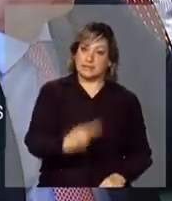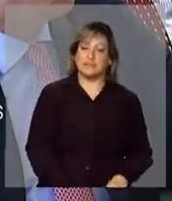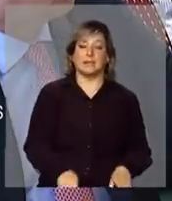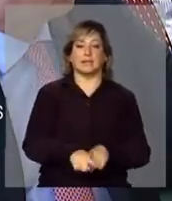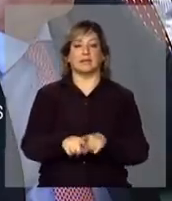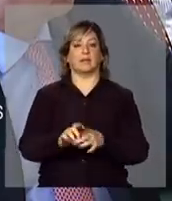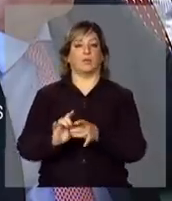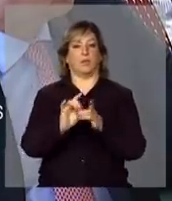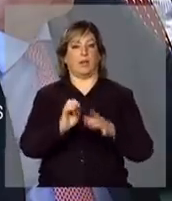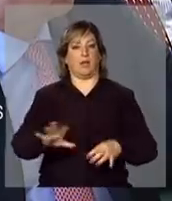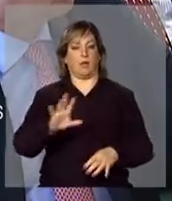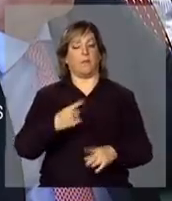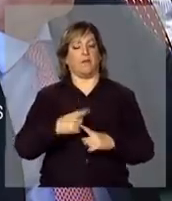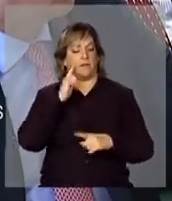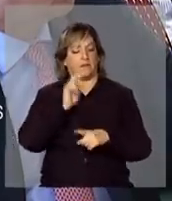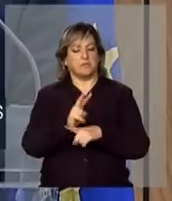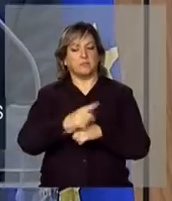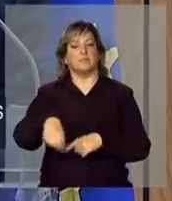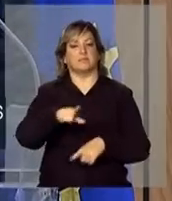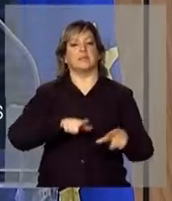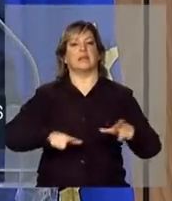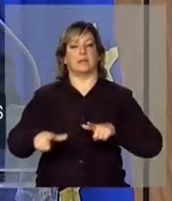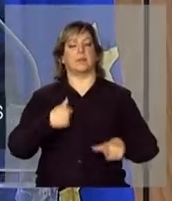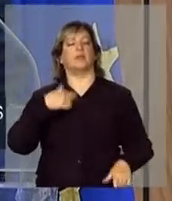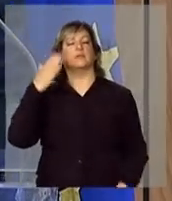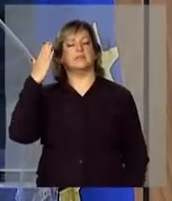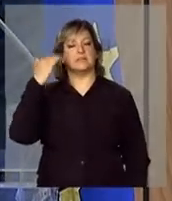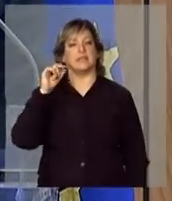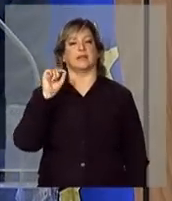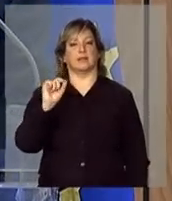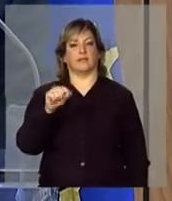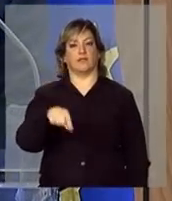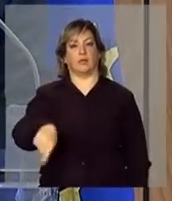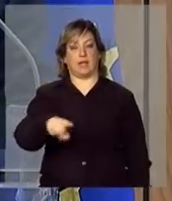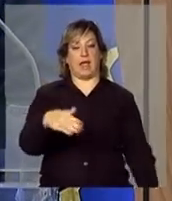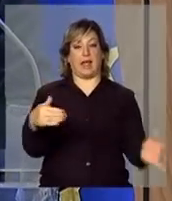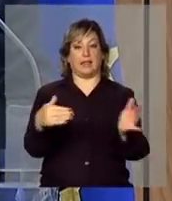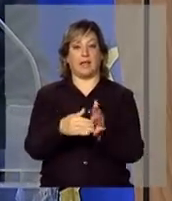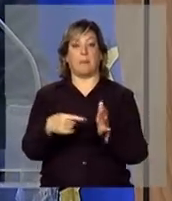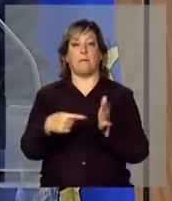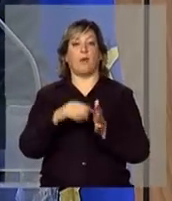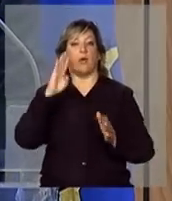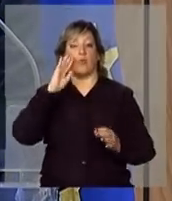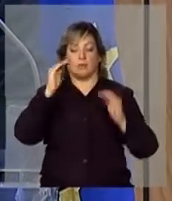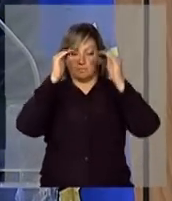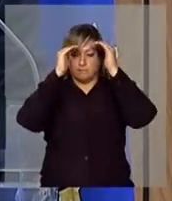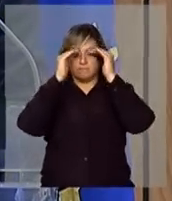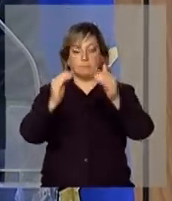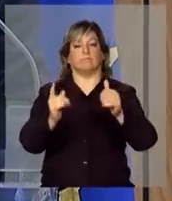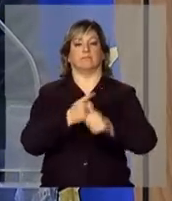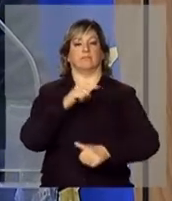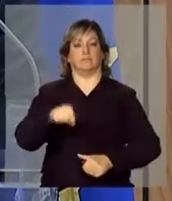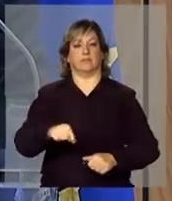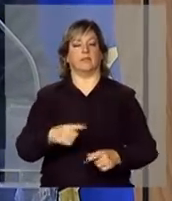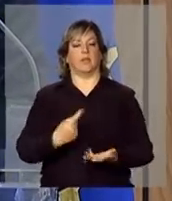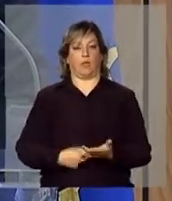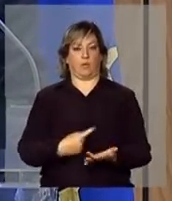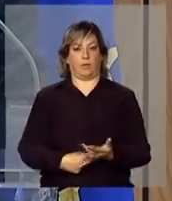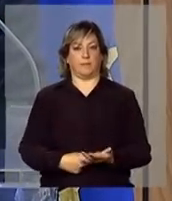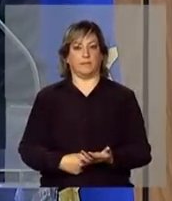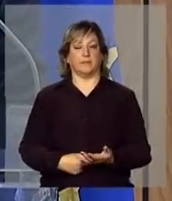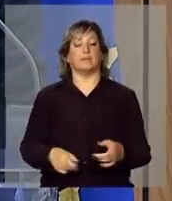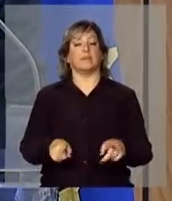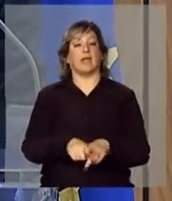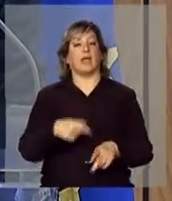porque acompanhei os vossos trabalhos e sei até que ponto também dão uma prioridade a este acordo. E houve também